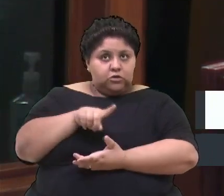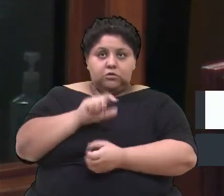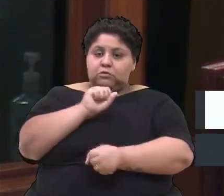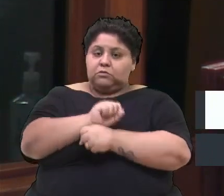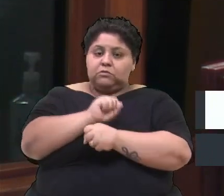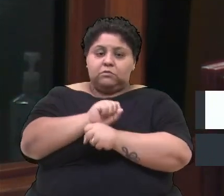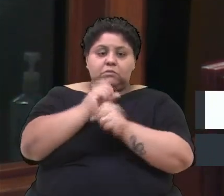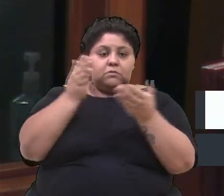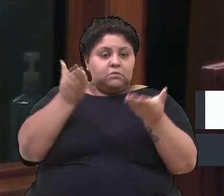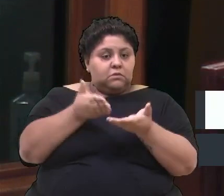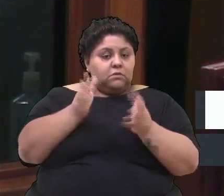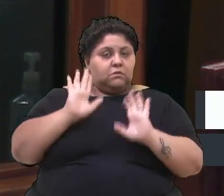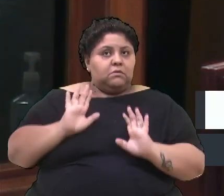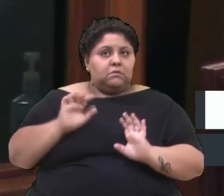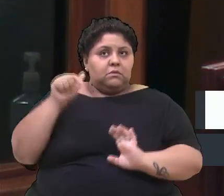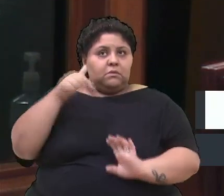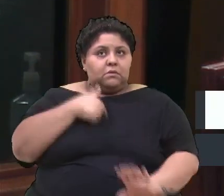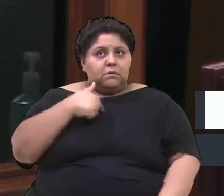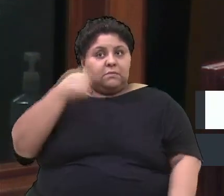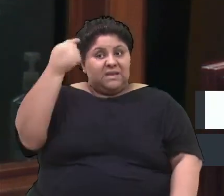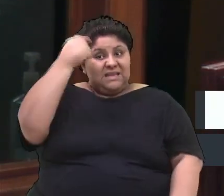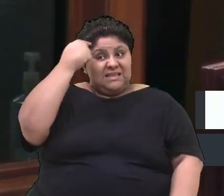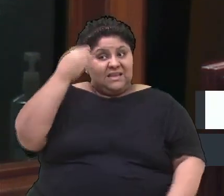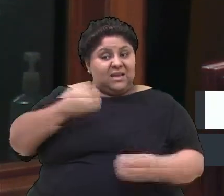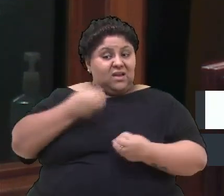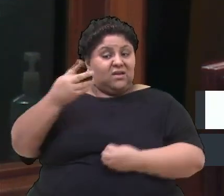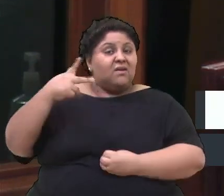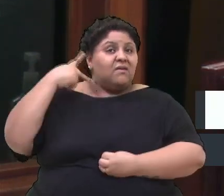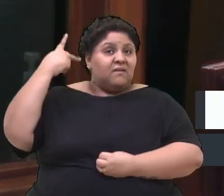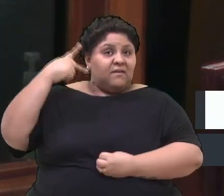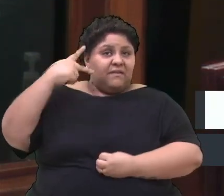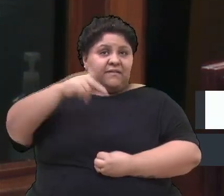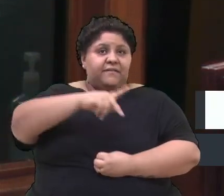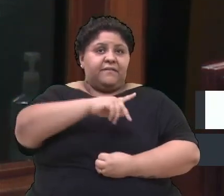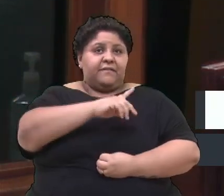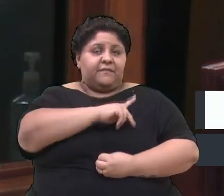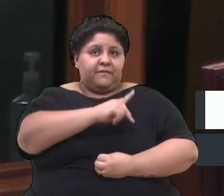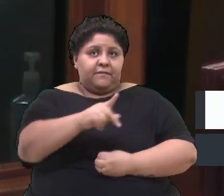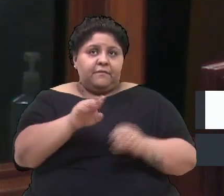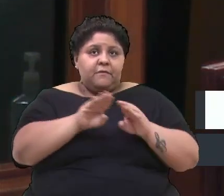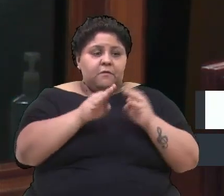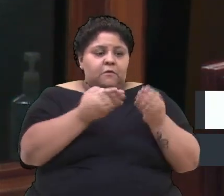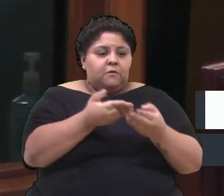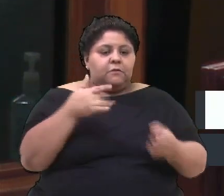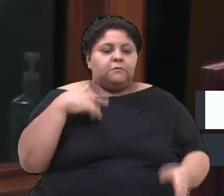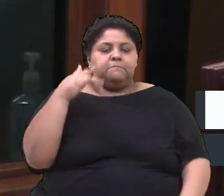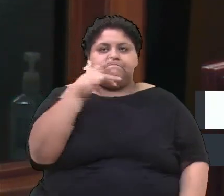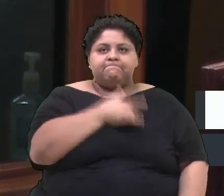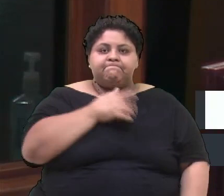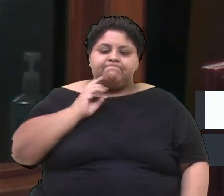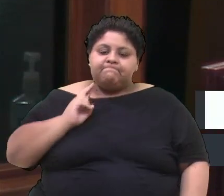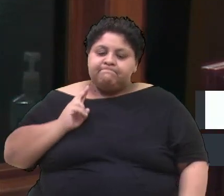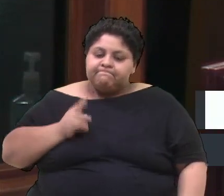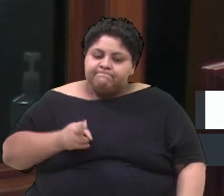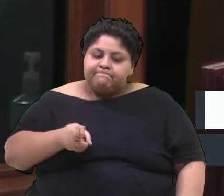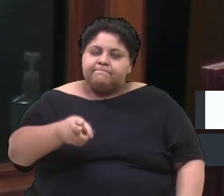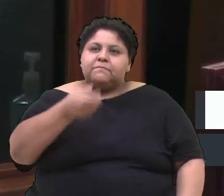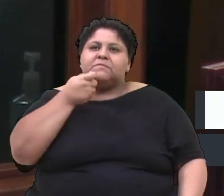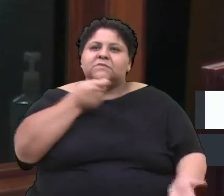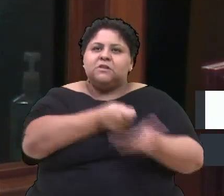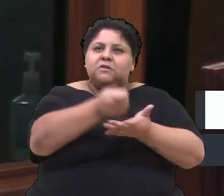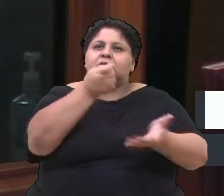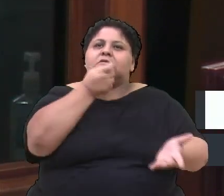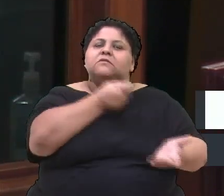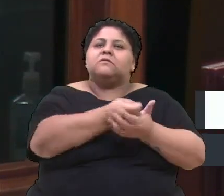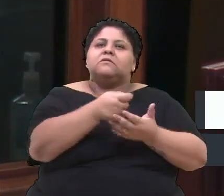A minha ideia como vereador e como presidente da Comissão de Saúde é continuar lutando para